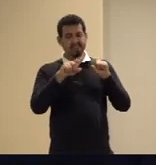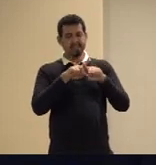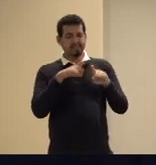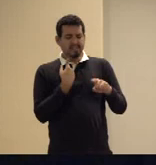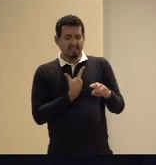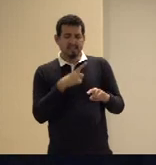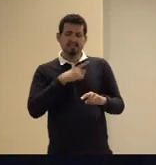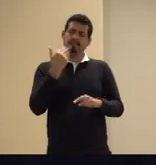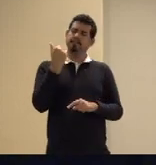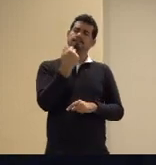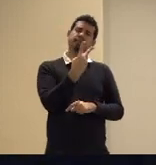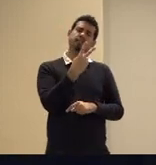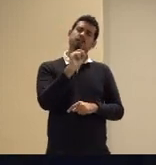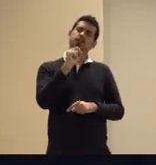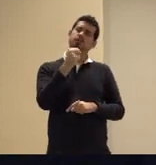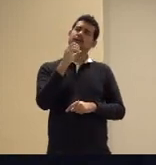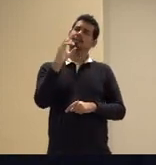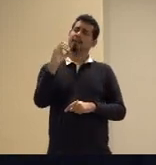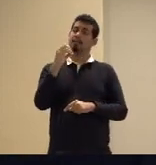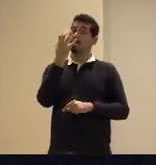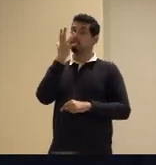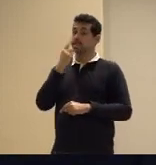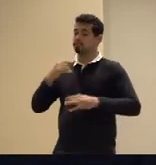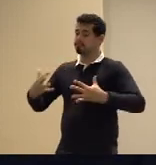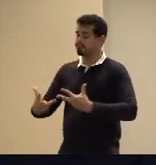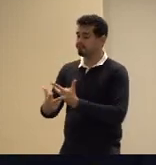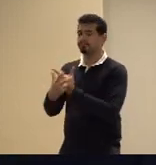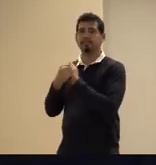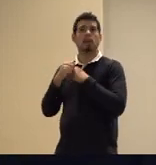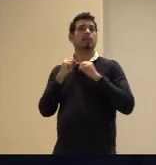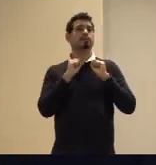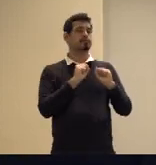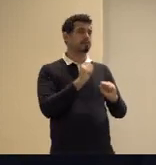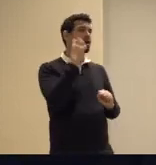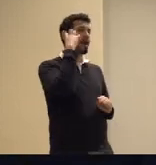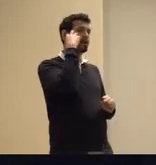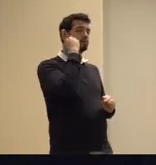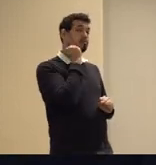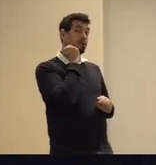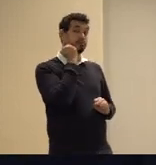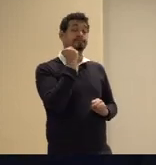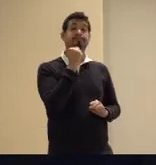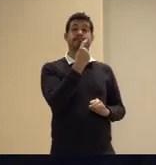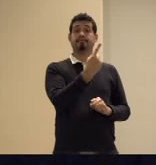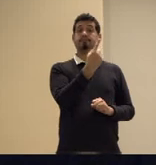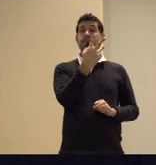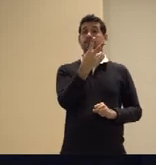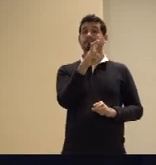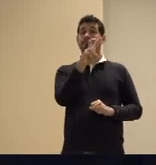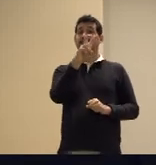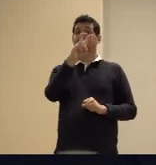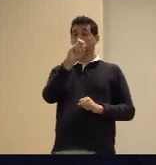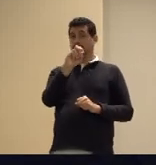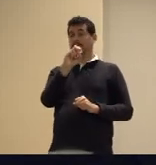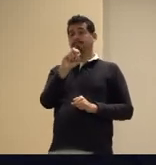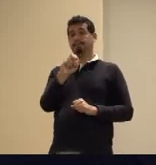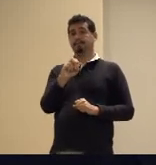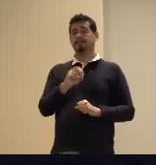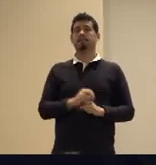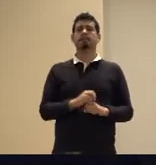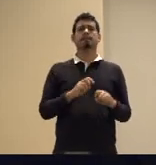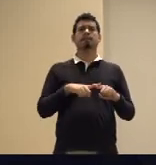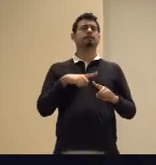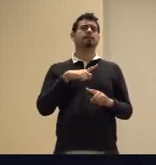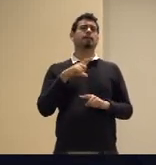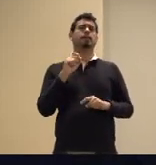tínhamos 280 acolhidos adotáveis, dentre os 1.450 poucos acolhidos, tá? Que estavam